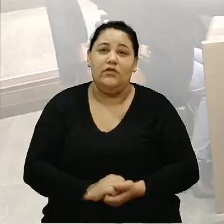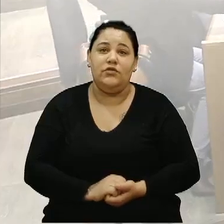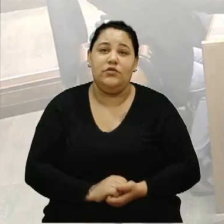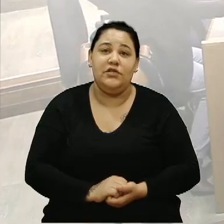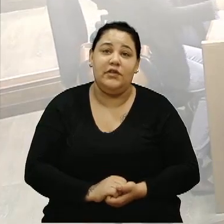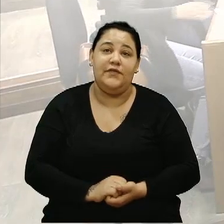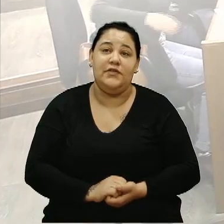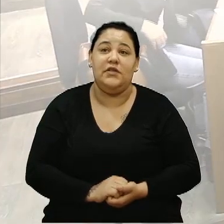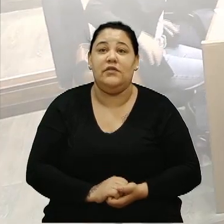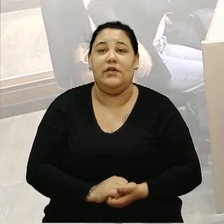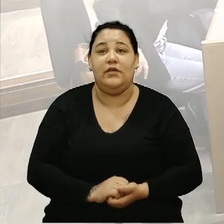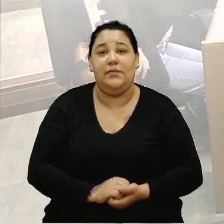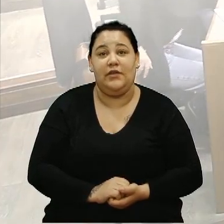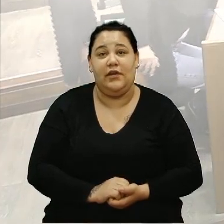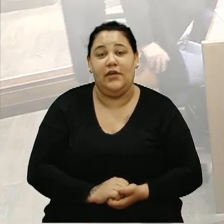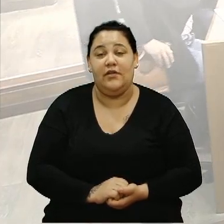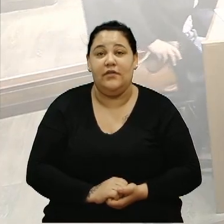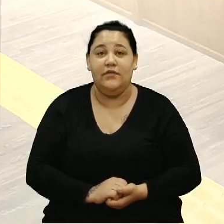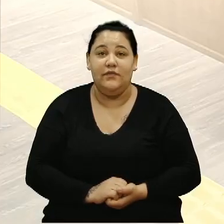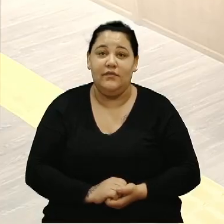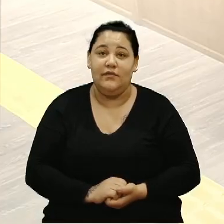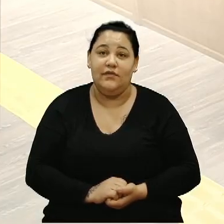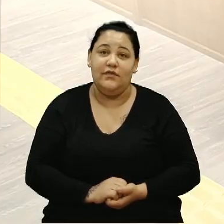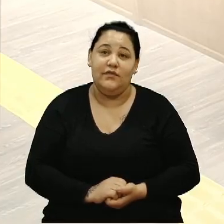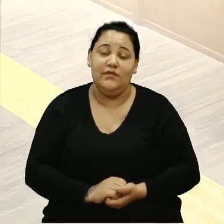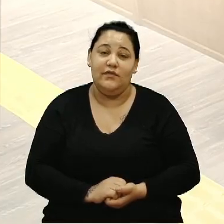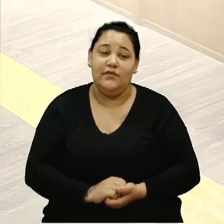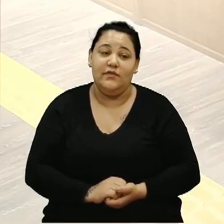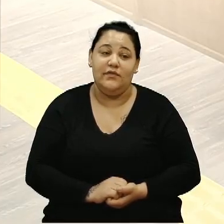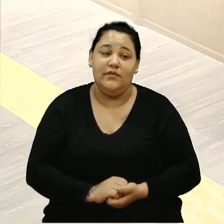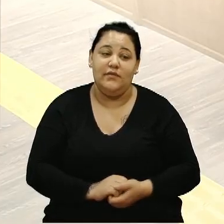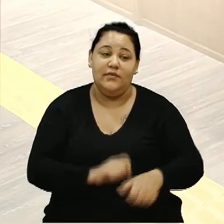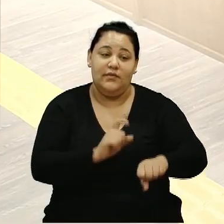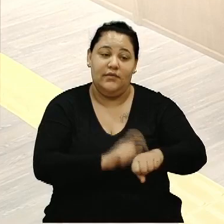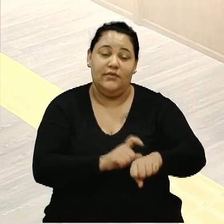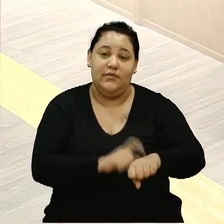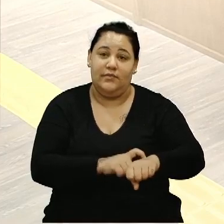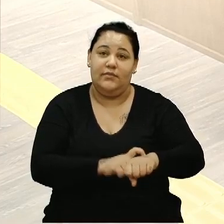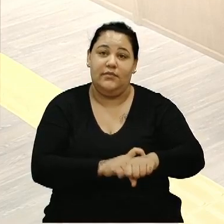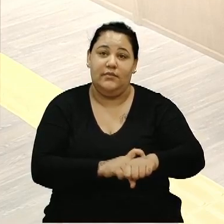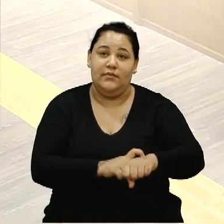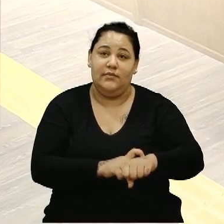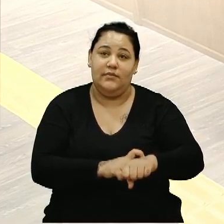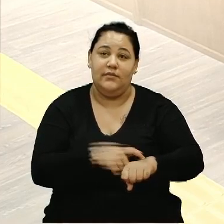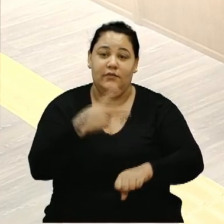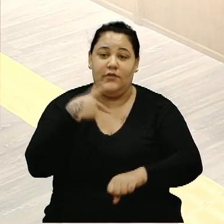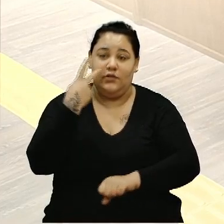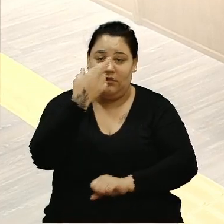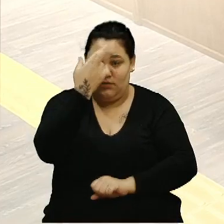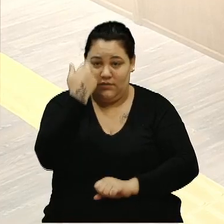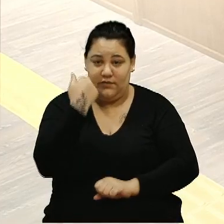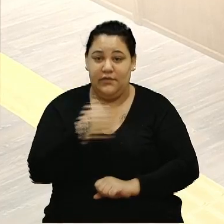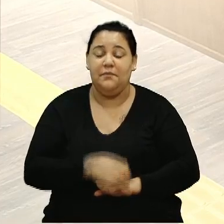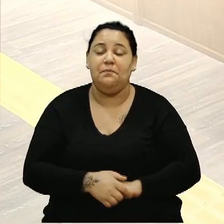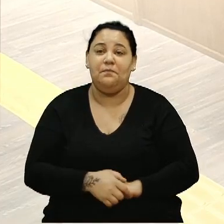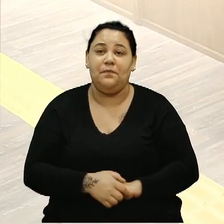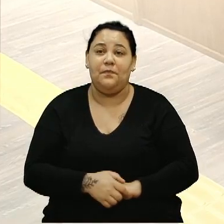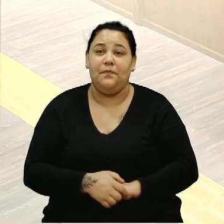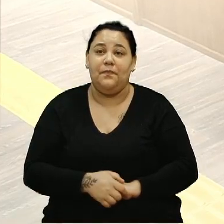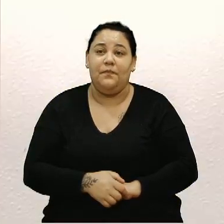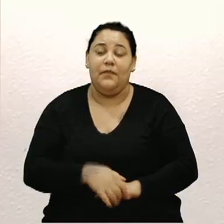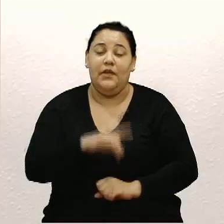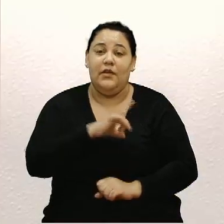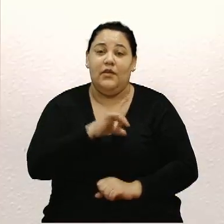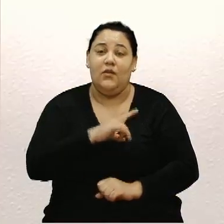explanação de voto, o vereador Adriano Bressan. Senhor presidente, no momento oportuno, votarei favorável. O vereador Rafael tem outra que eu tinha quase esquecido,